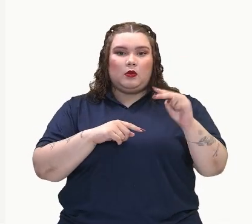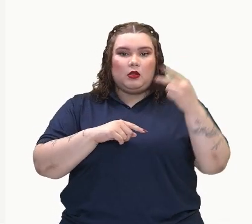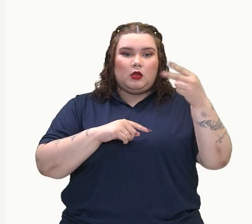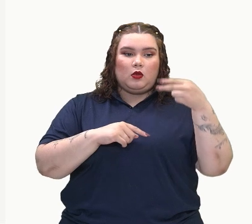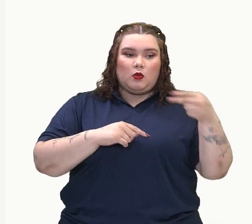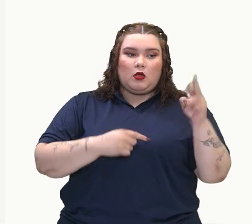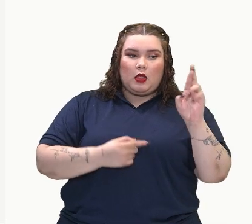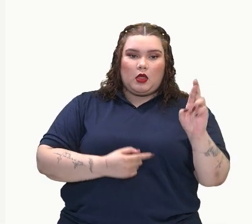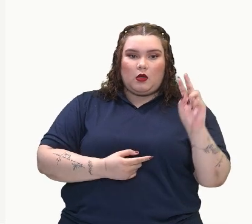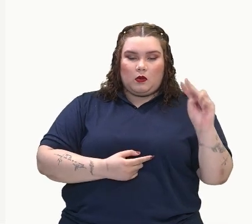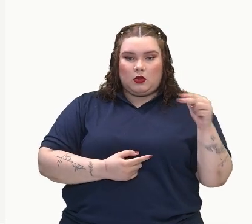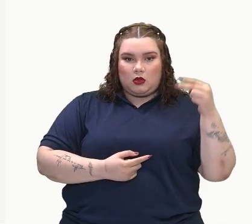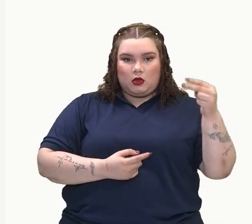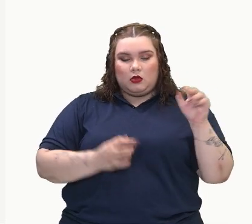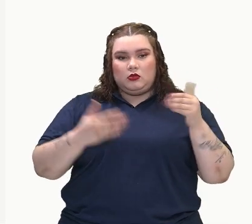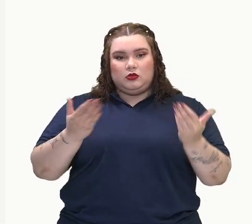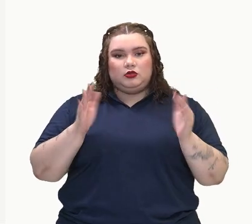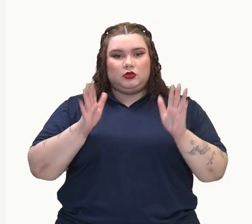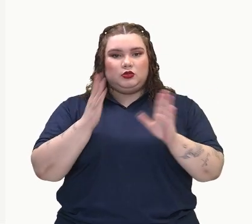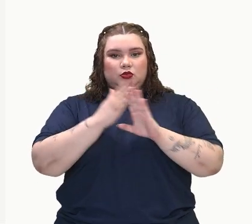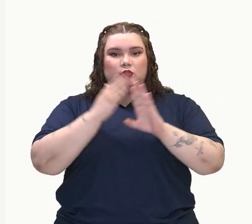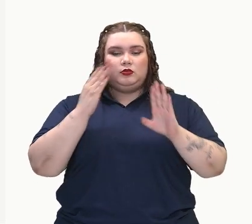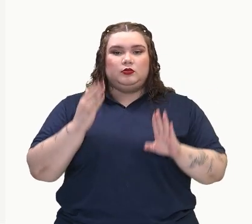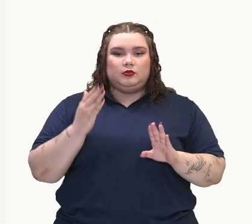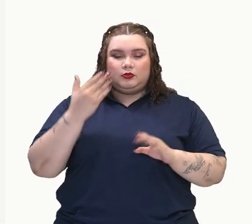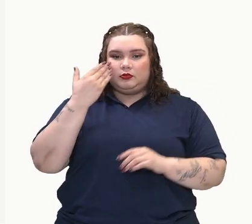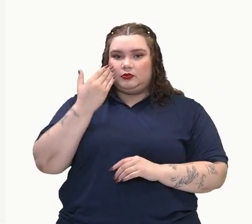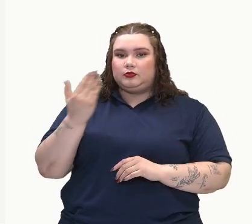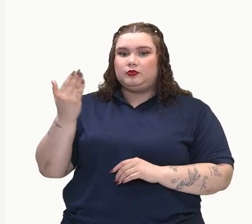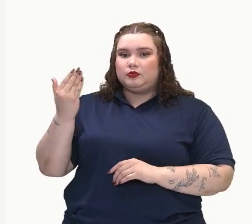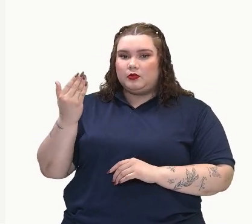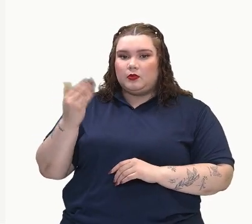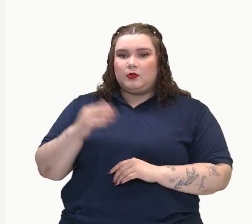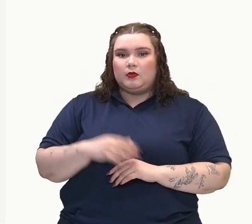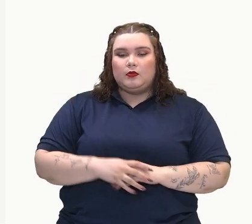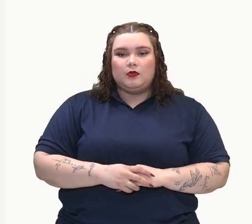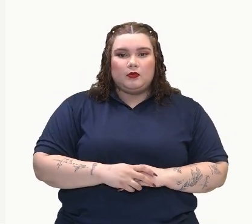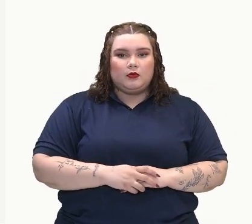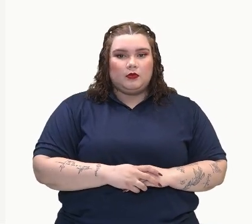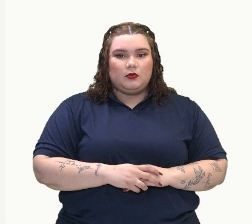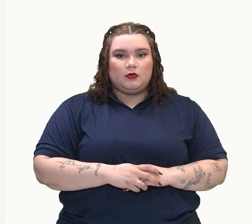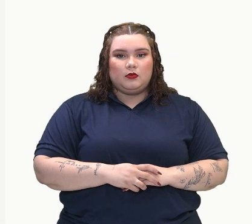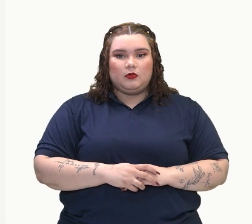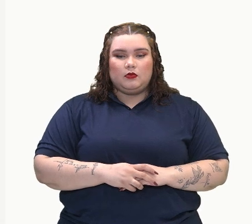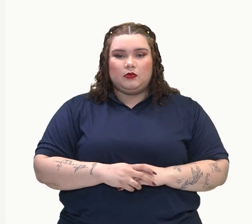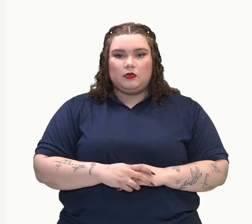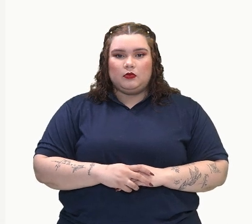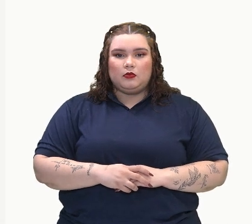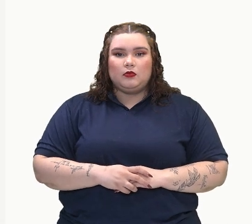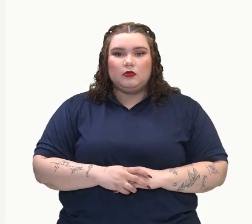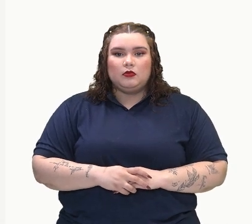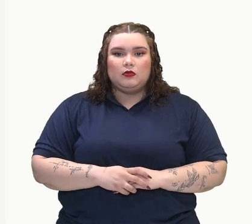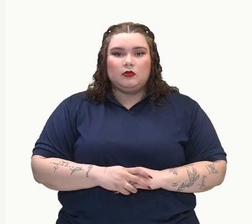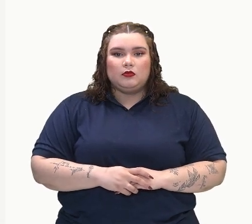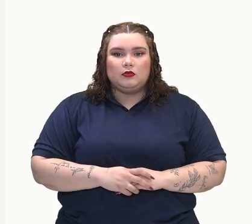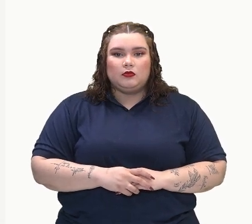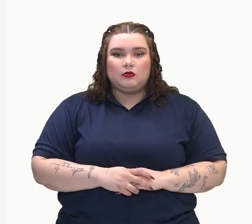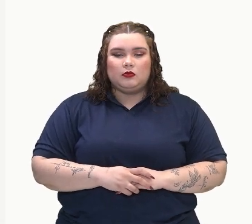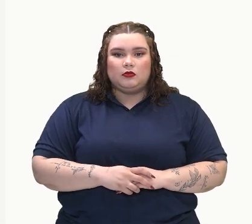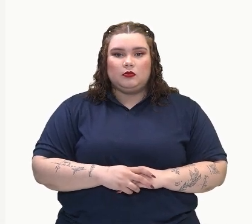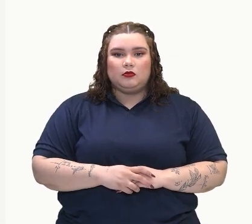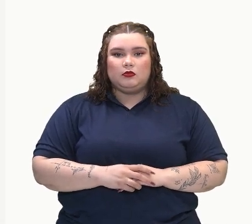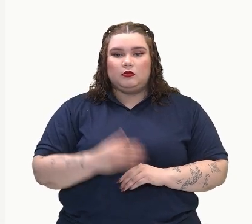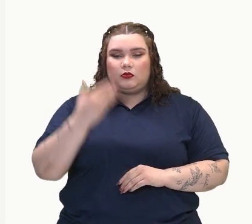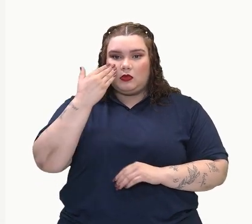quadrado, de cara aqui eu já sei que, ó, só inverter o sinal, não é isso? Olha só, se